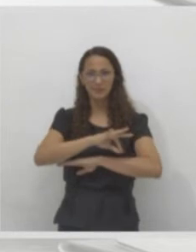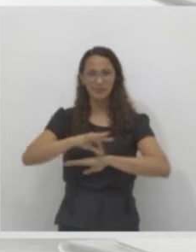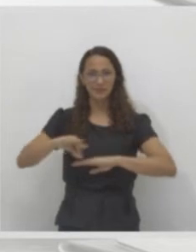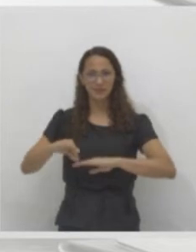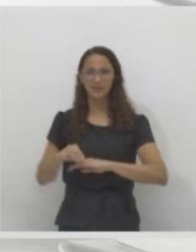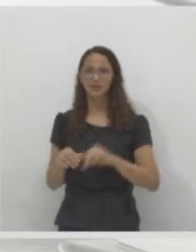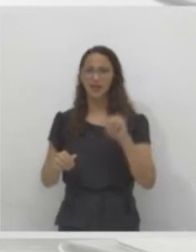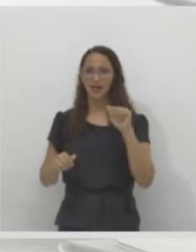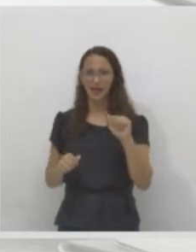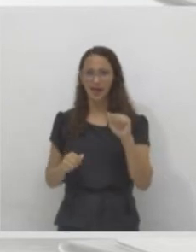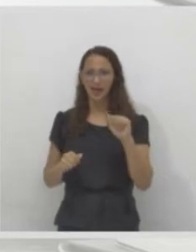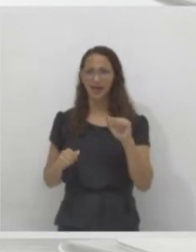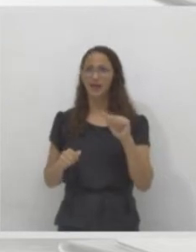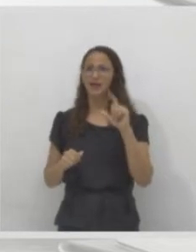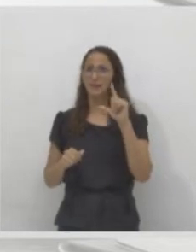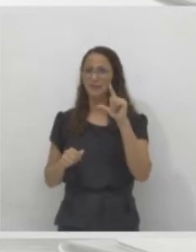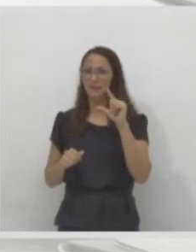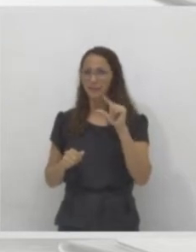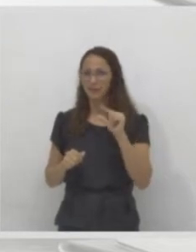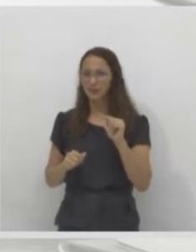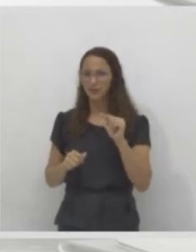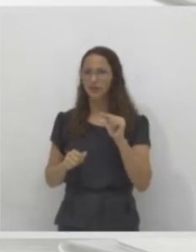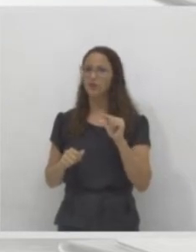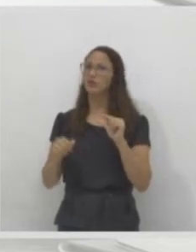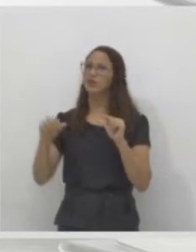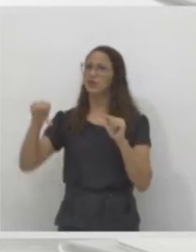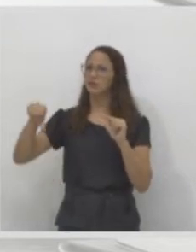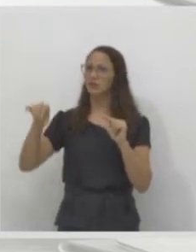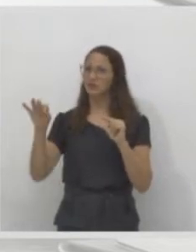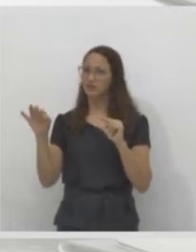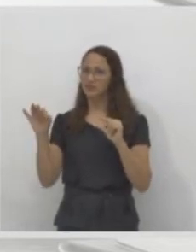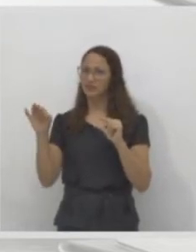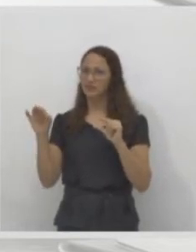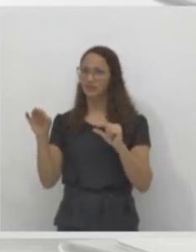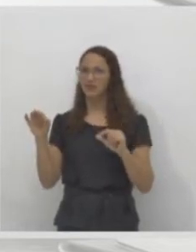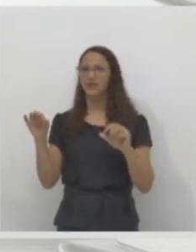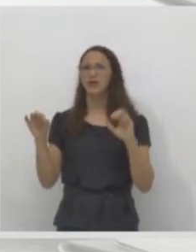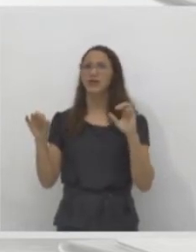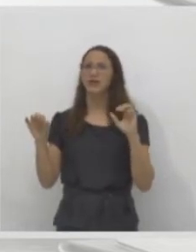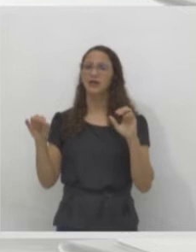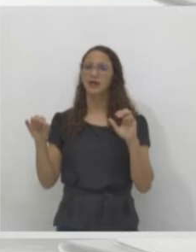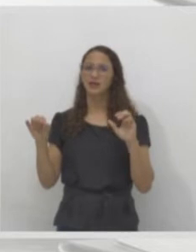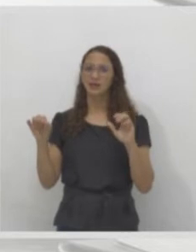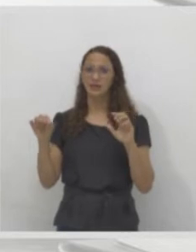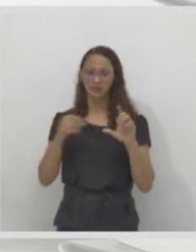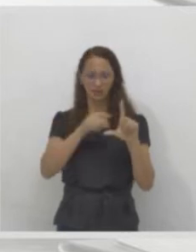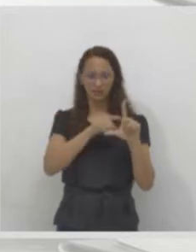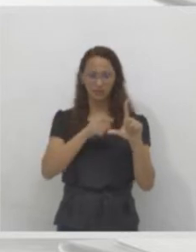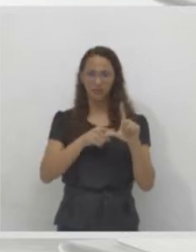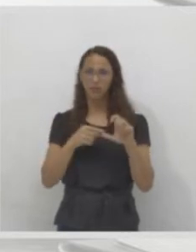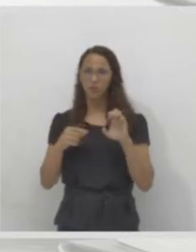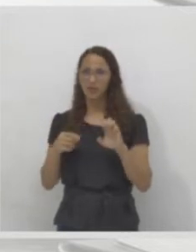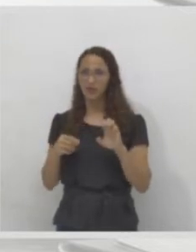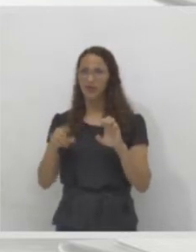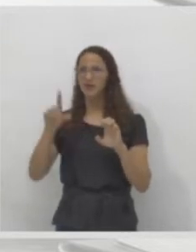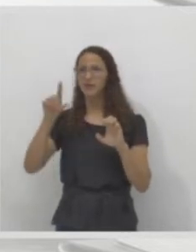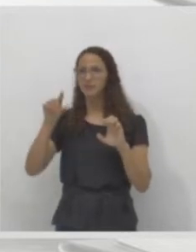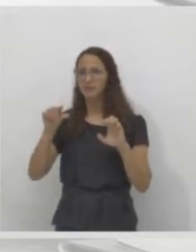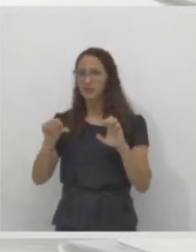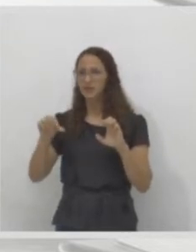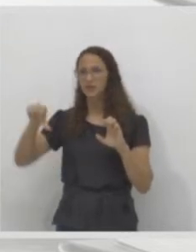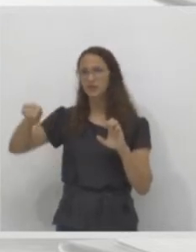ângulo A menor que 90, medida do ângulo E menor que 90 e medida do ângulo